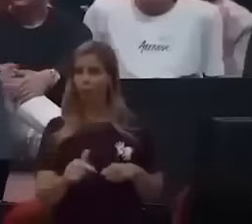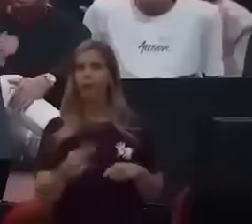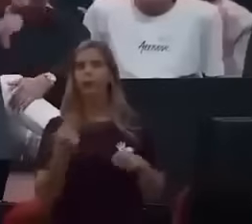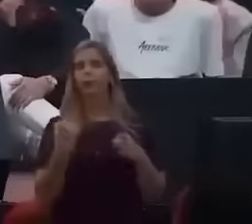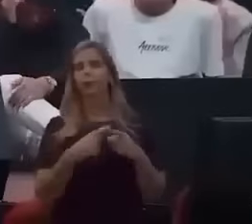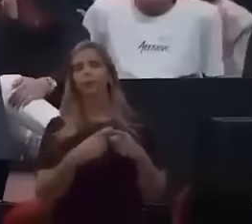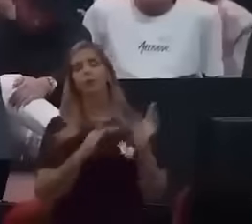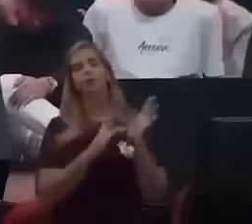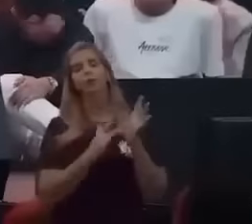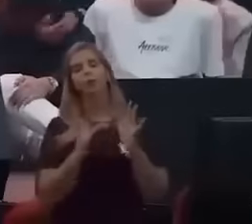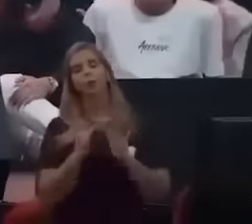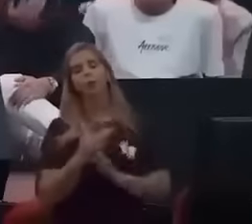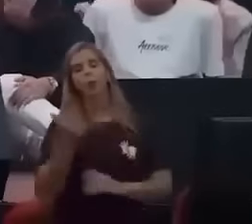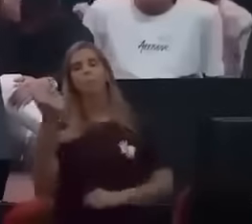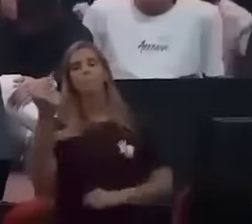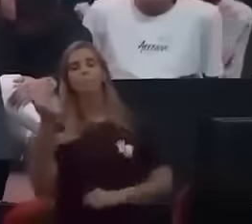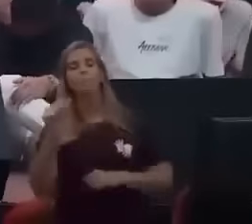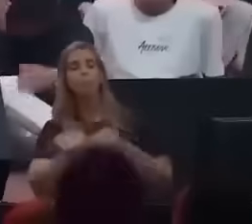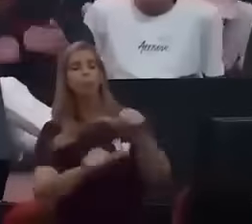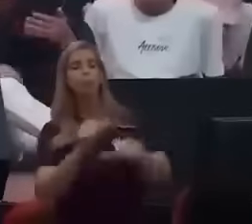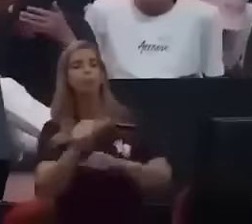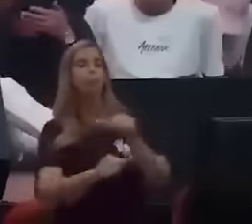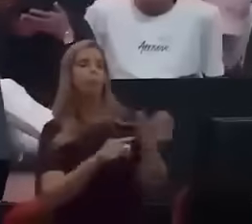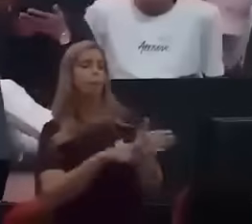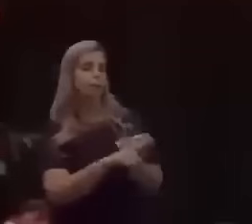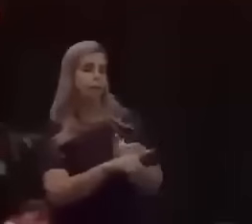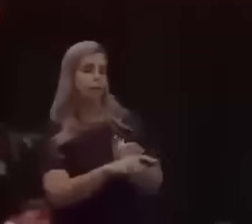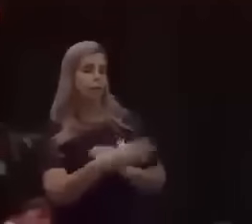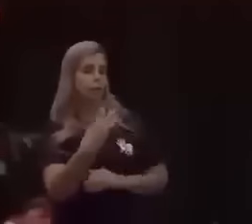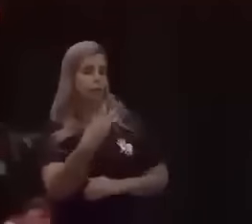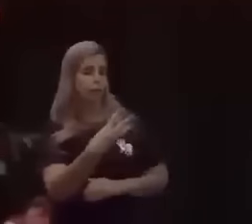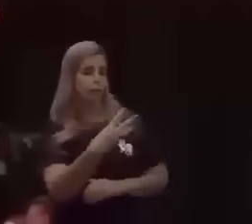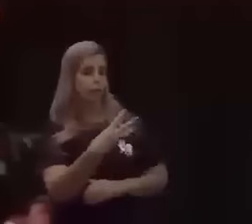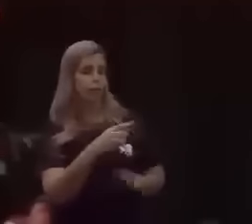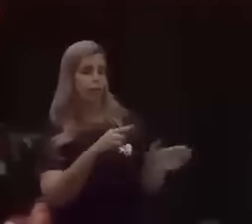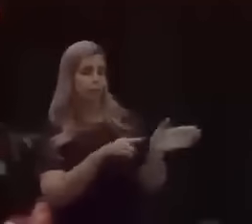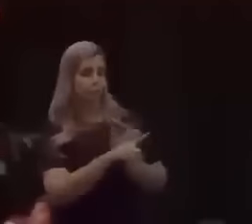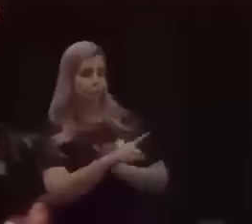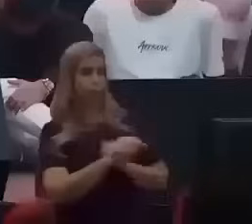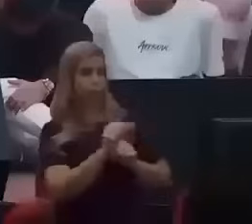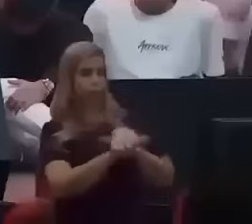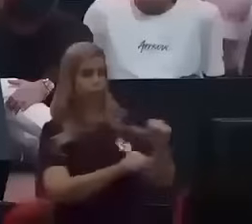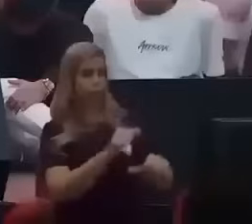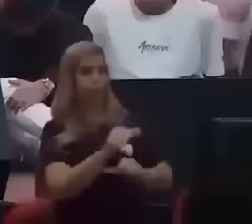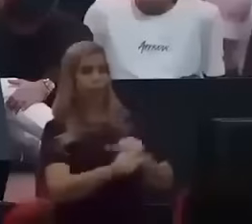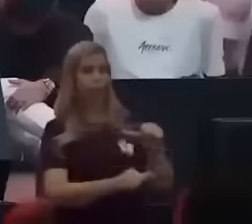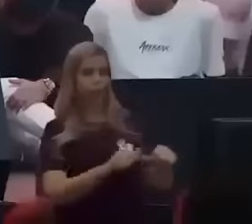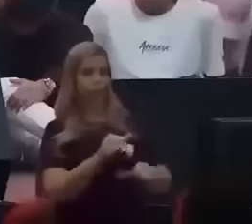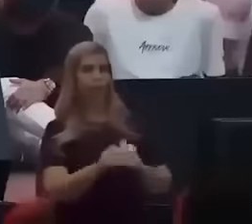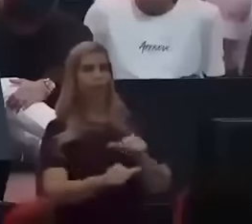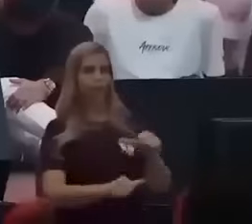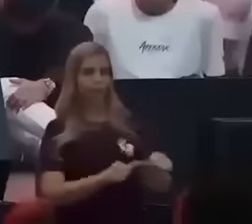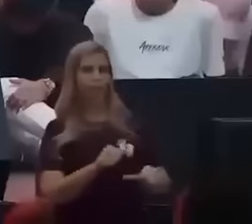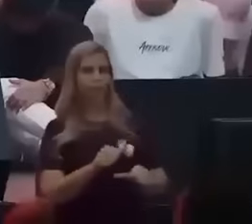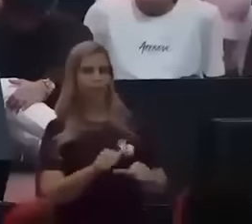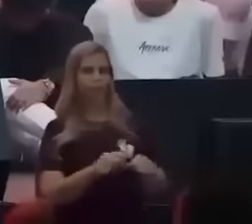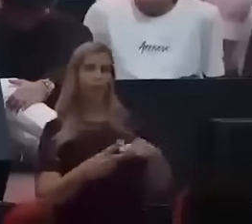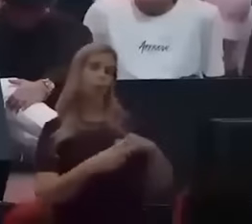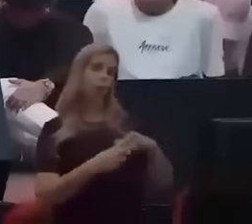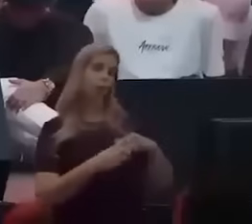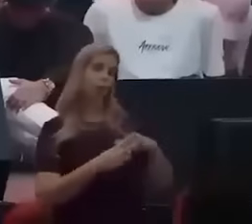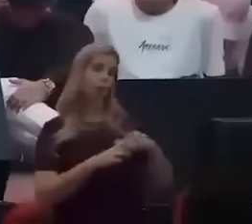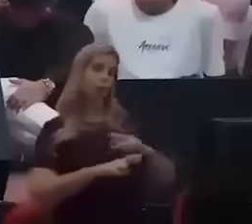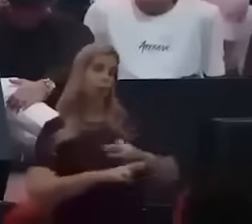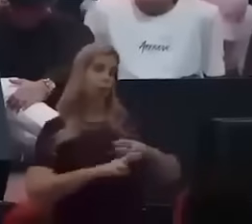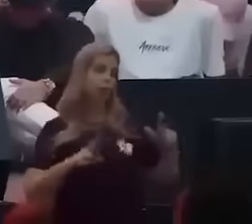a pergunta, Jesus usou na terceira pergunta o mesmo verbo que Pedro estava usando nas duas respostas